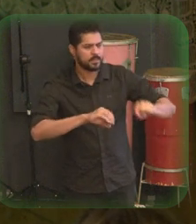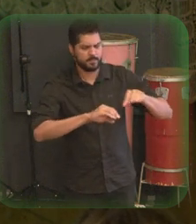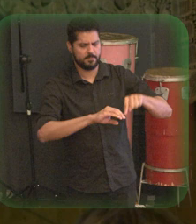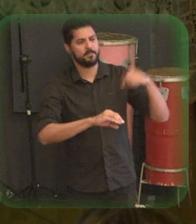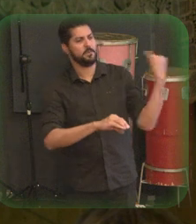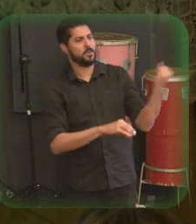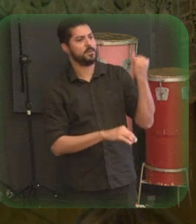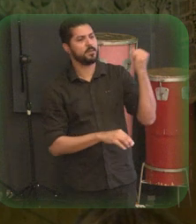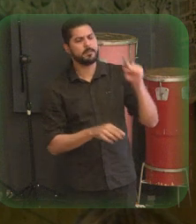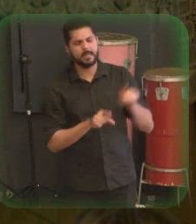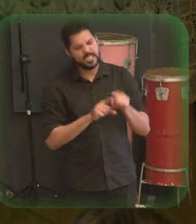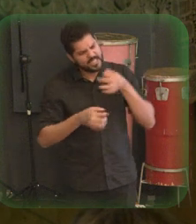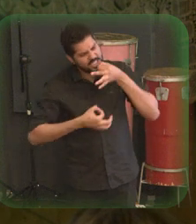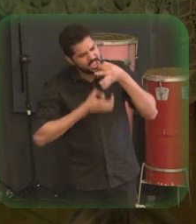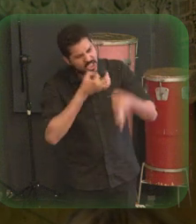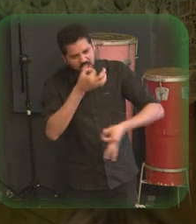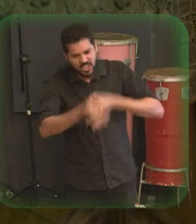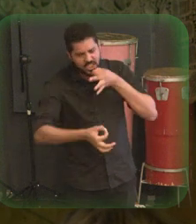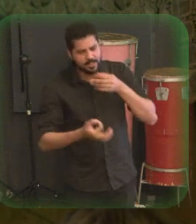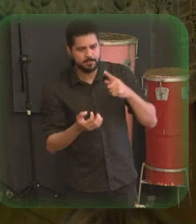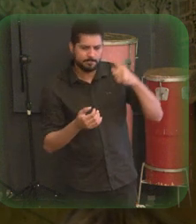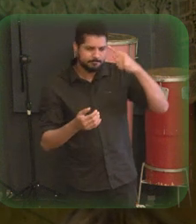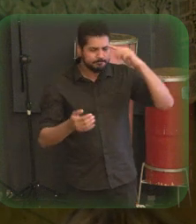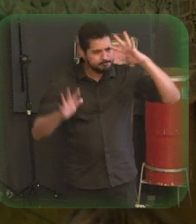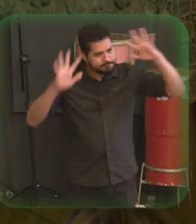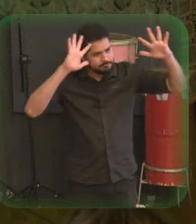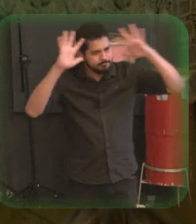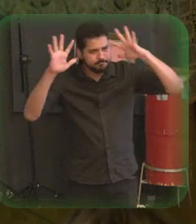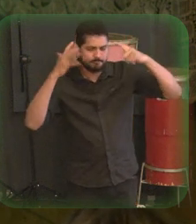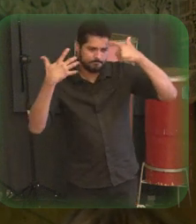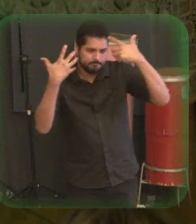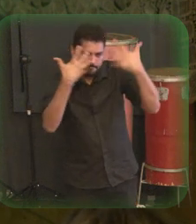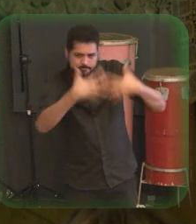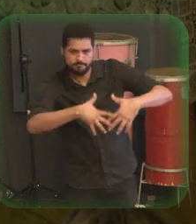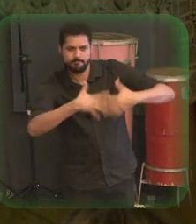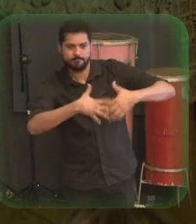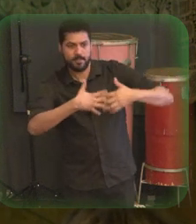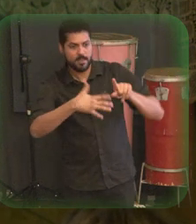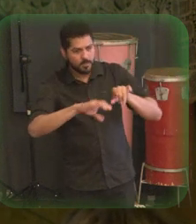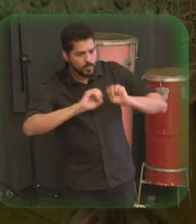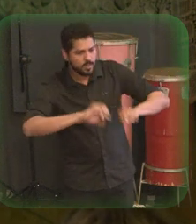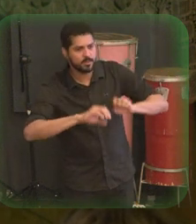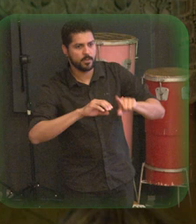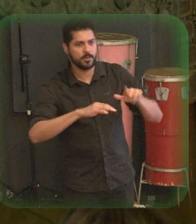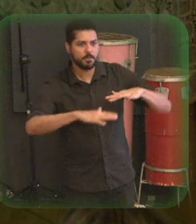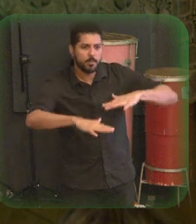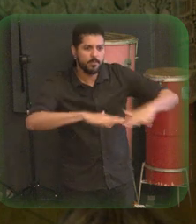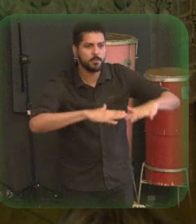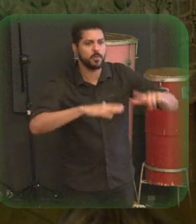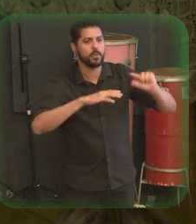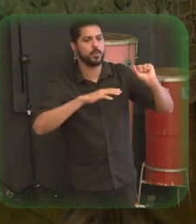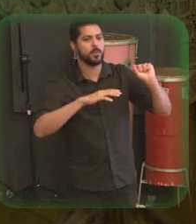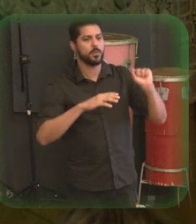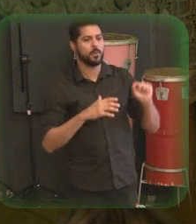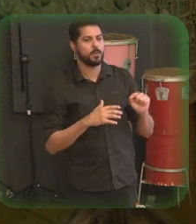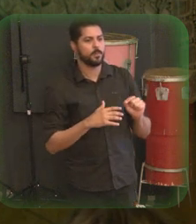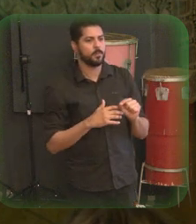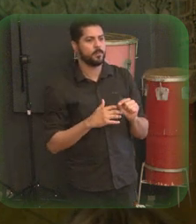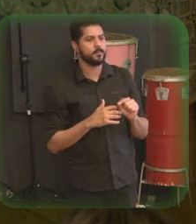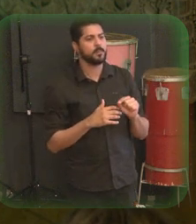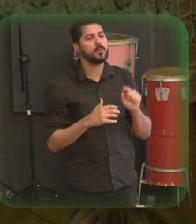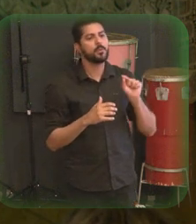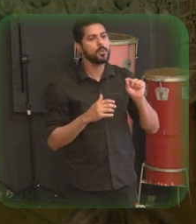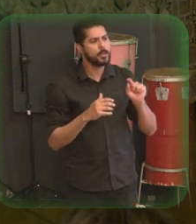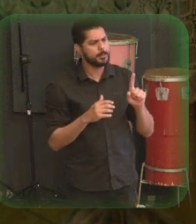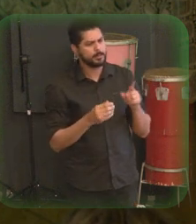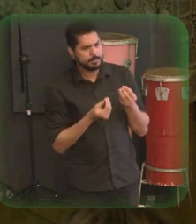educação é crítica. Então, a educação, ela se pauta justamente por esse movimento de colocar em xeque a normalização